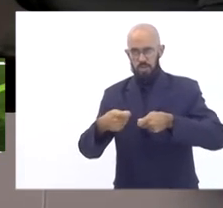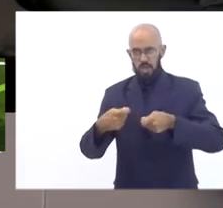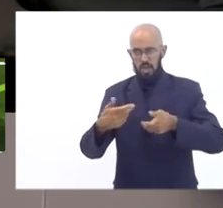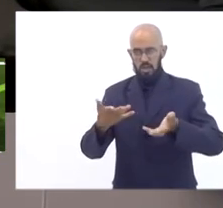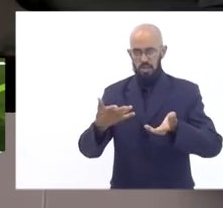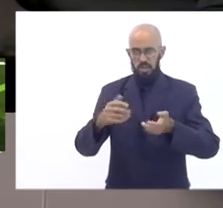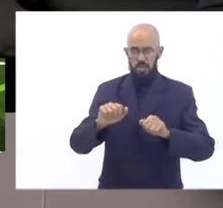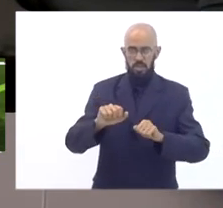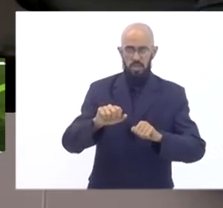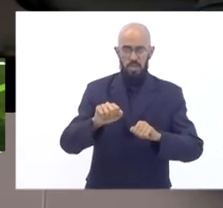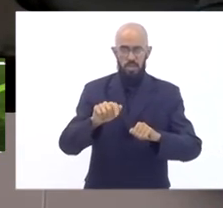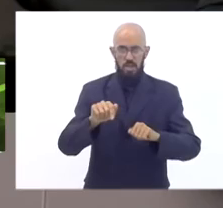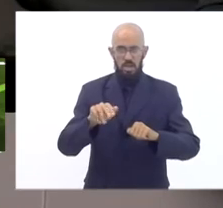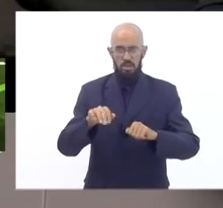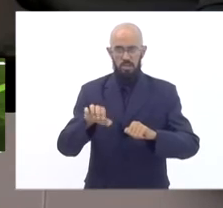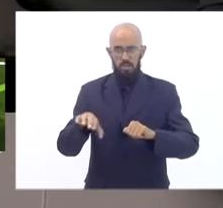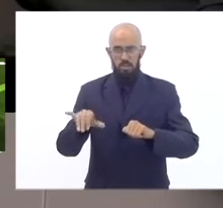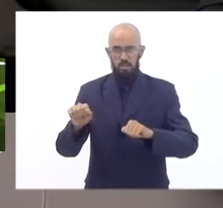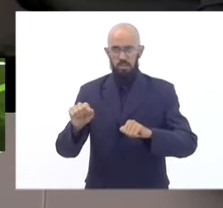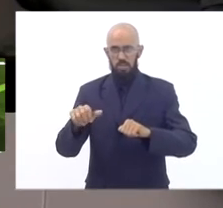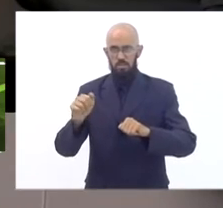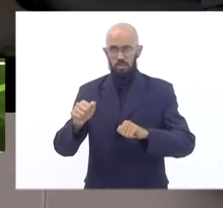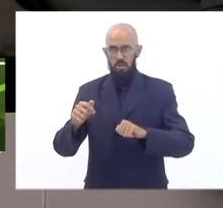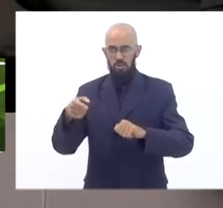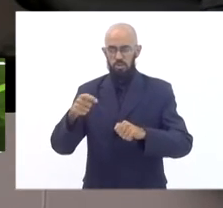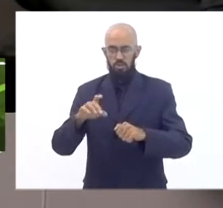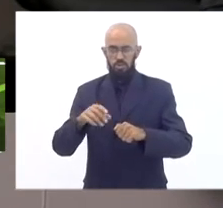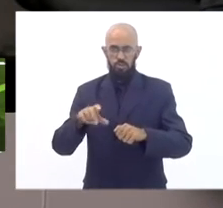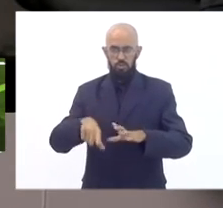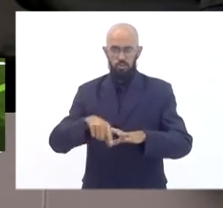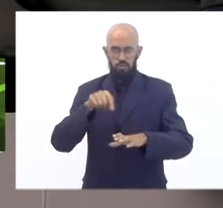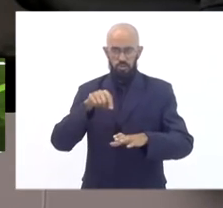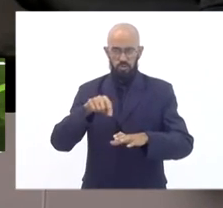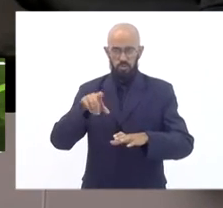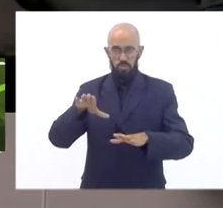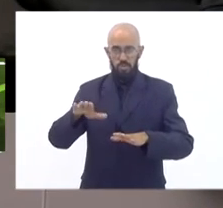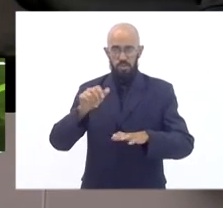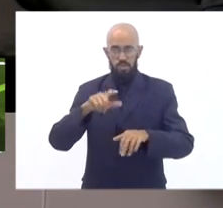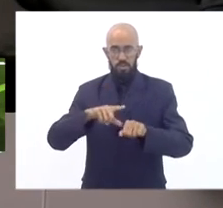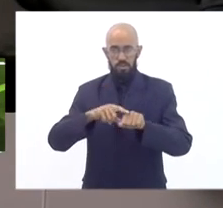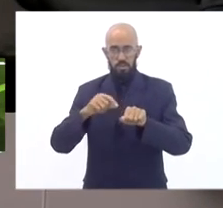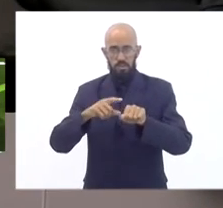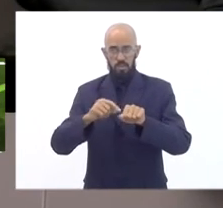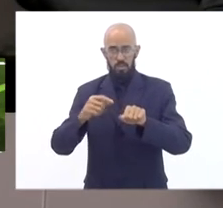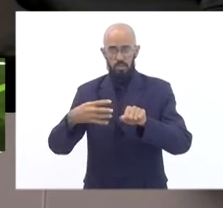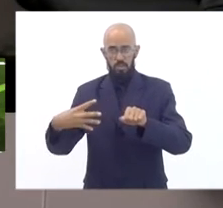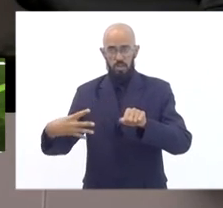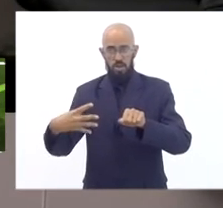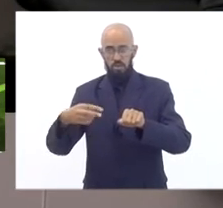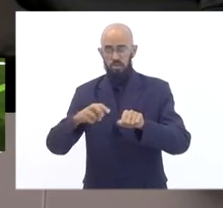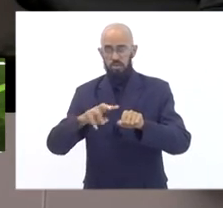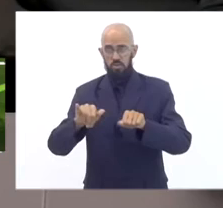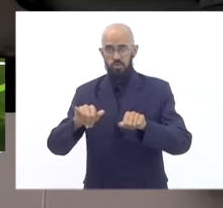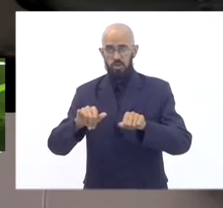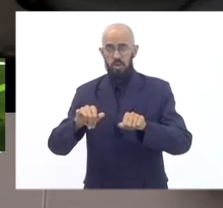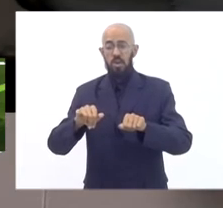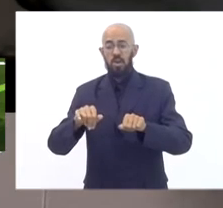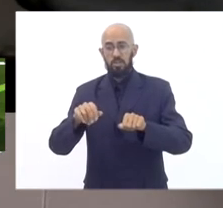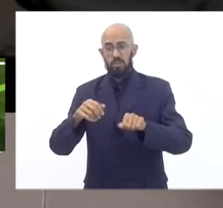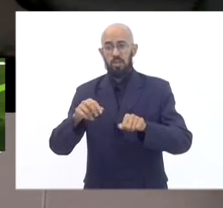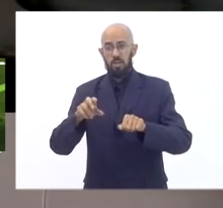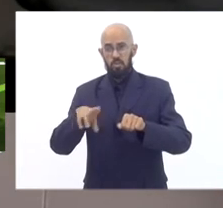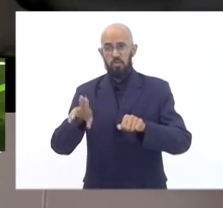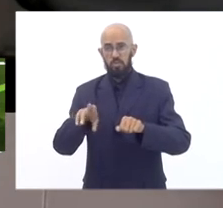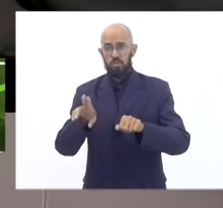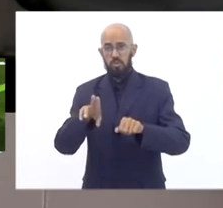pode fixá-lo. Na realidade, essa cláusula quarta, a gente está até se valendo dela, né, pegando